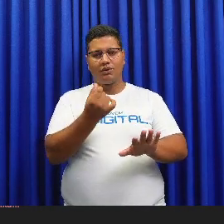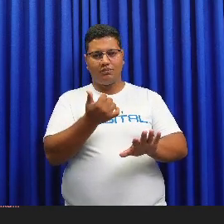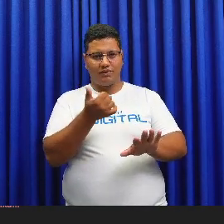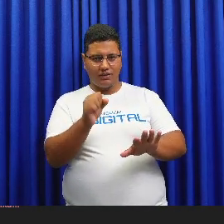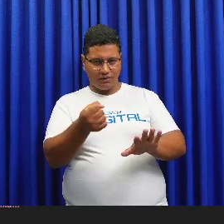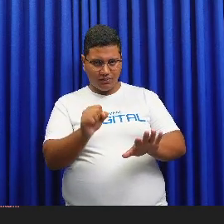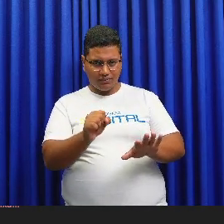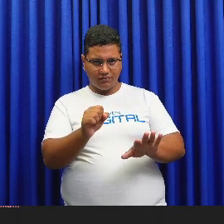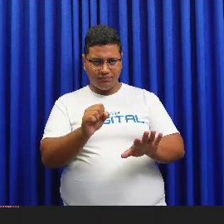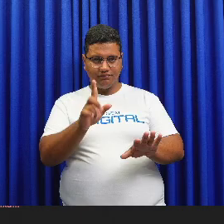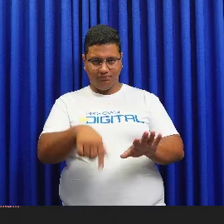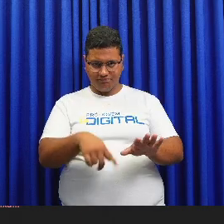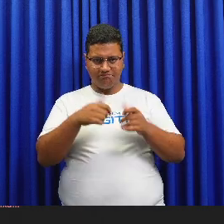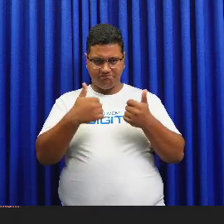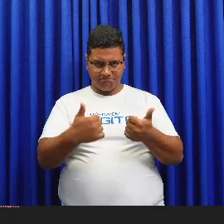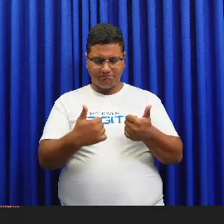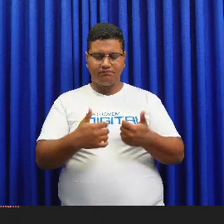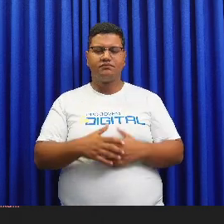2018, beleza?